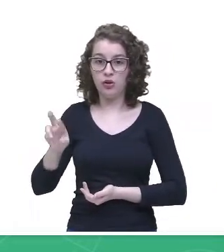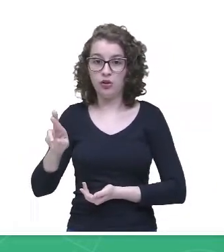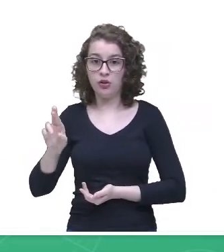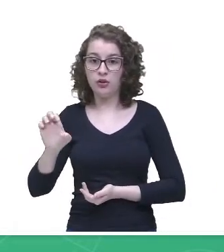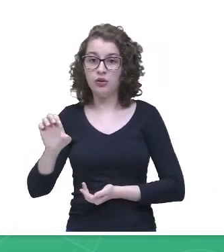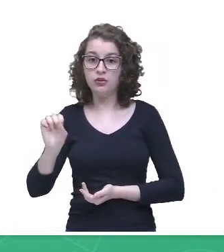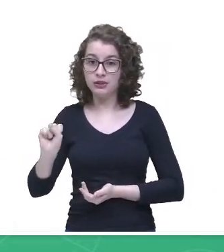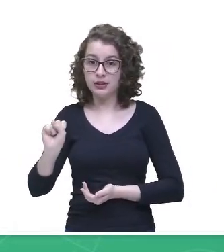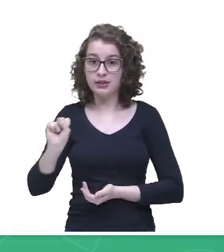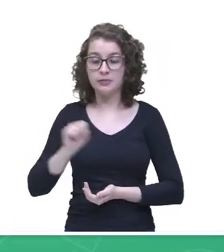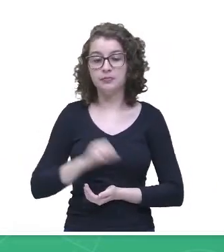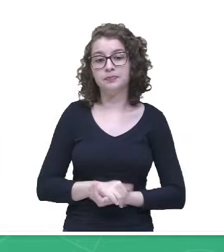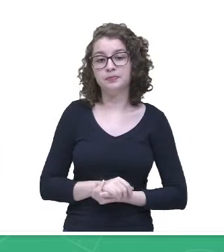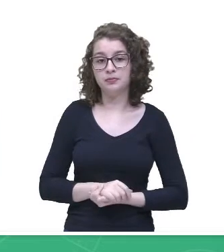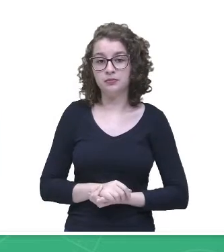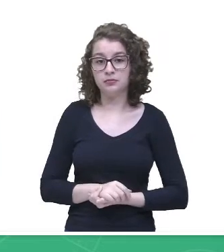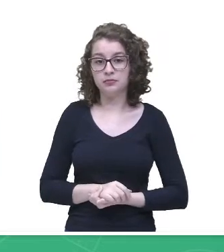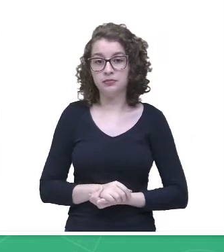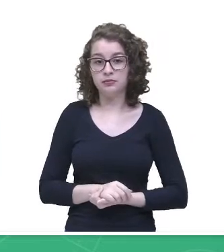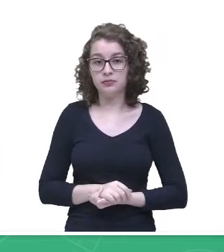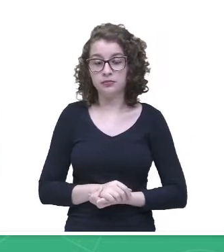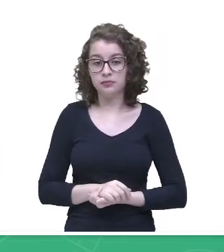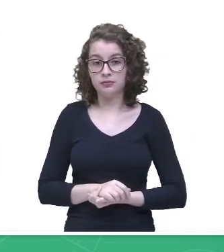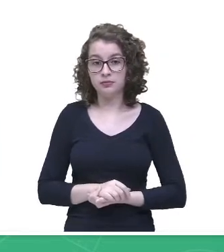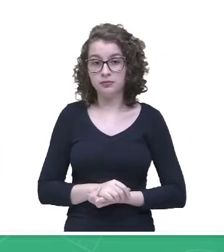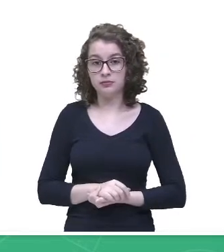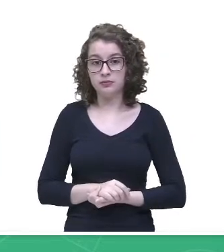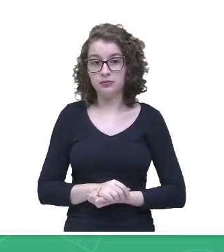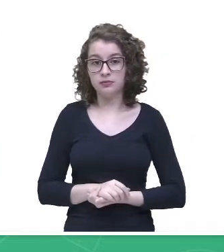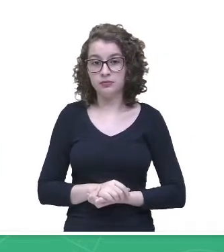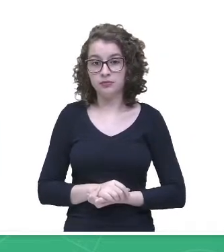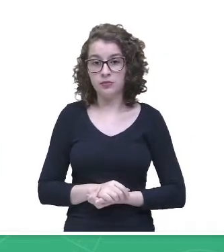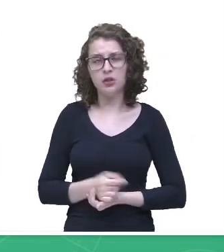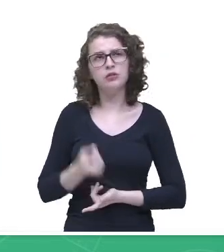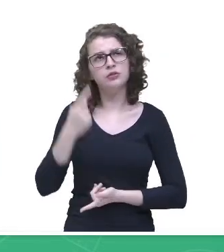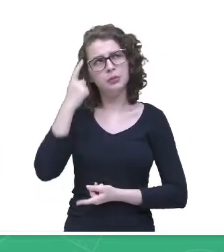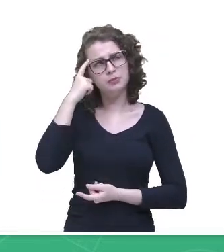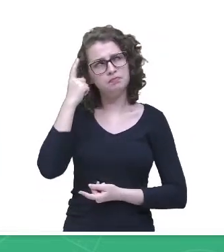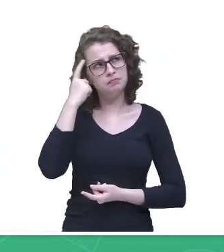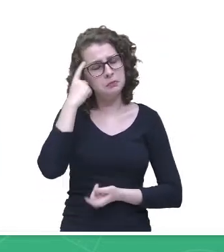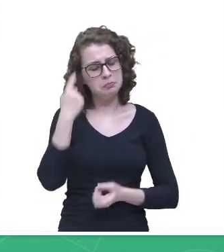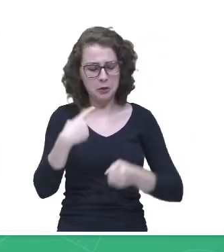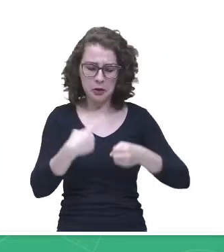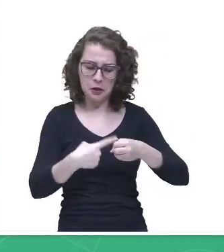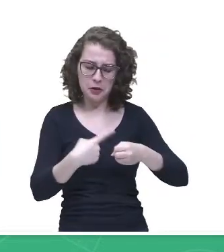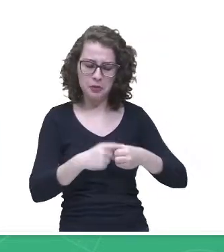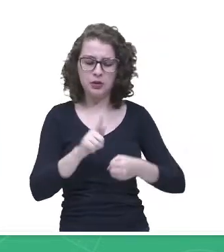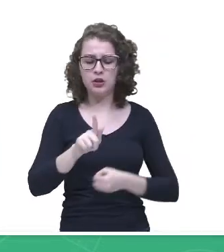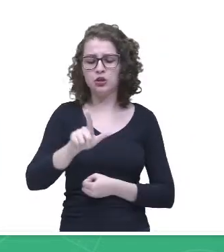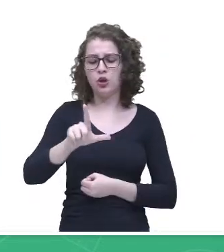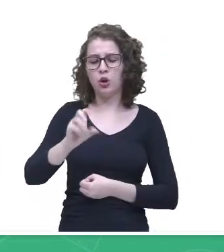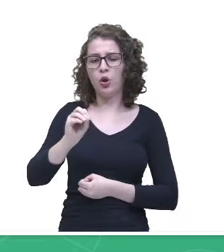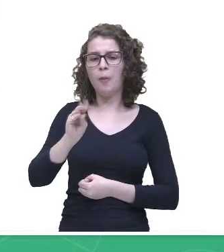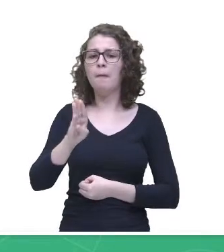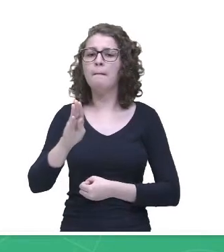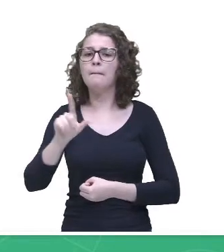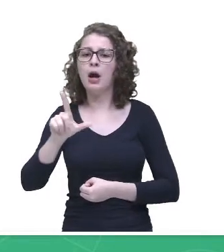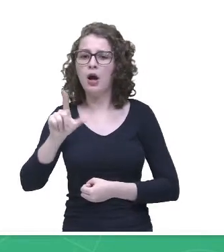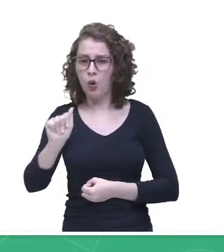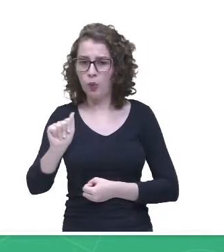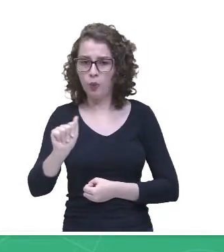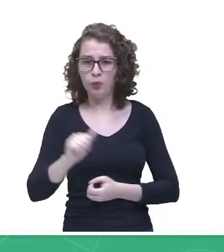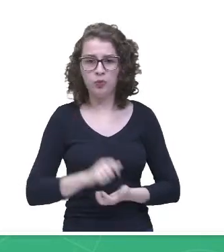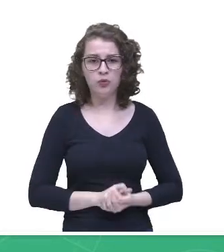Inglaterra. Então, quando a gente fala de uma cidade global, a gente está falando daquela cidade